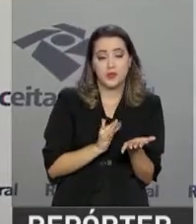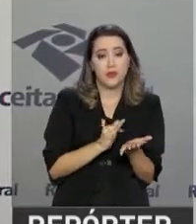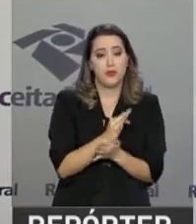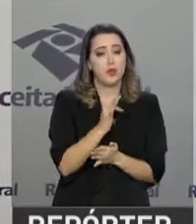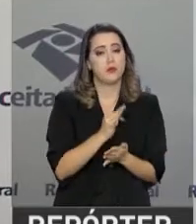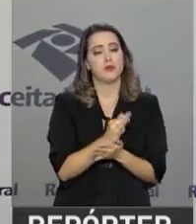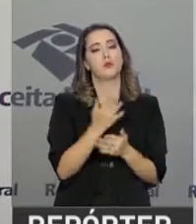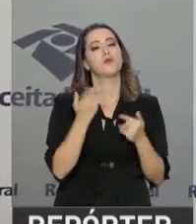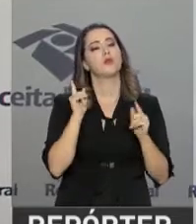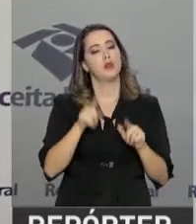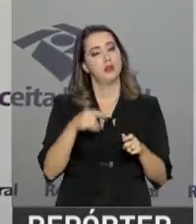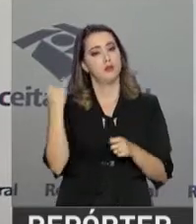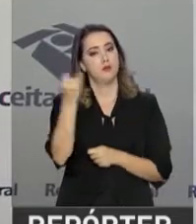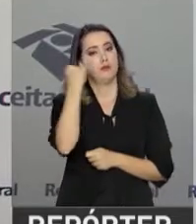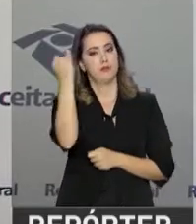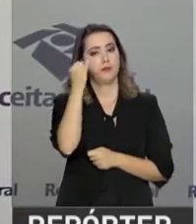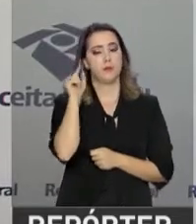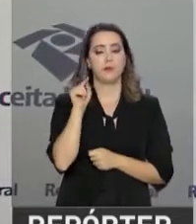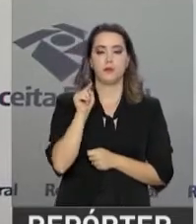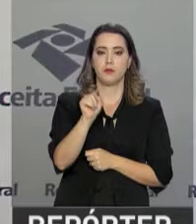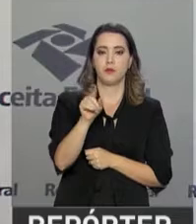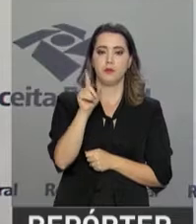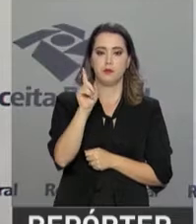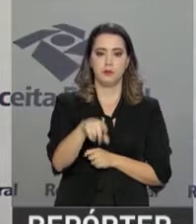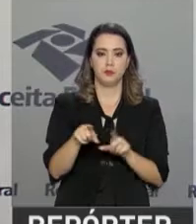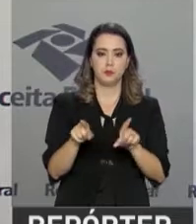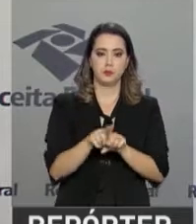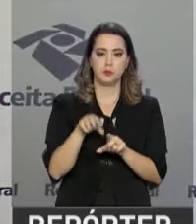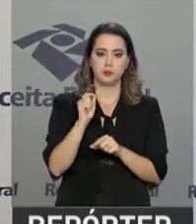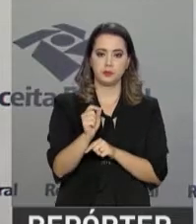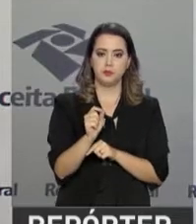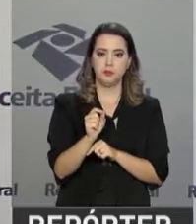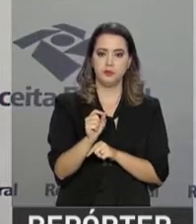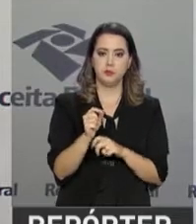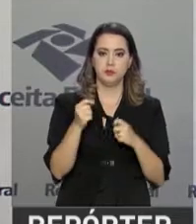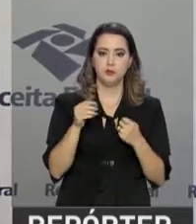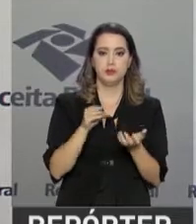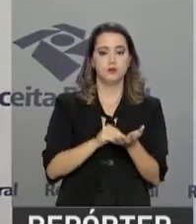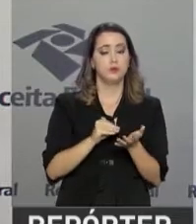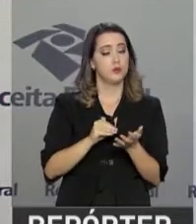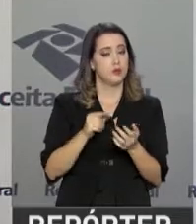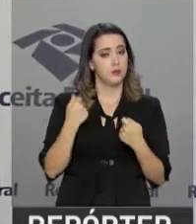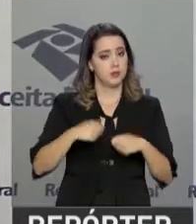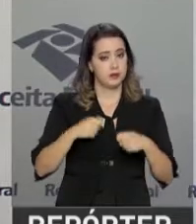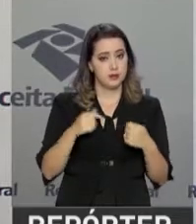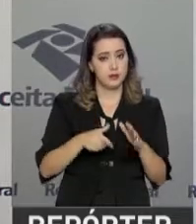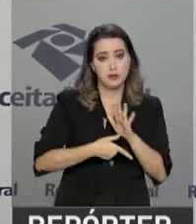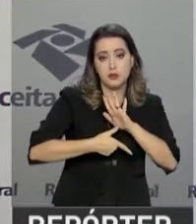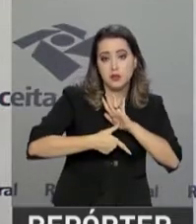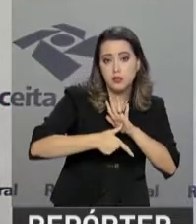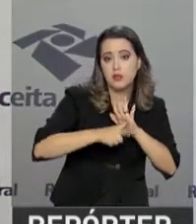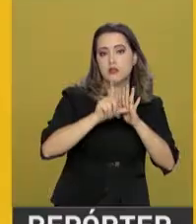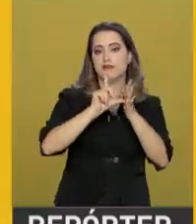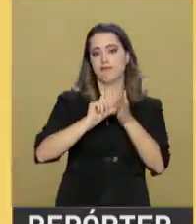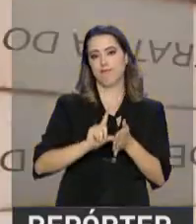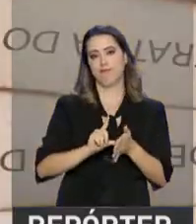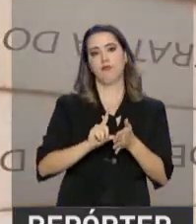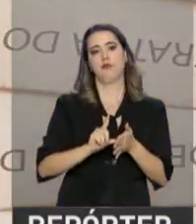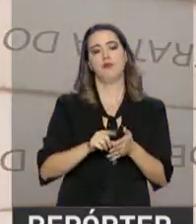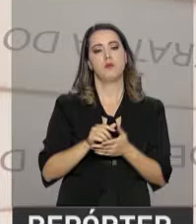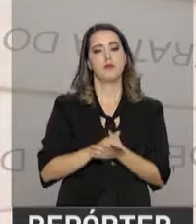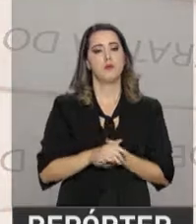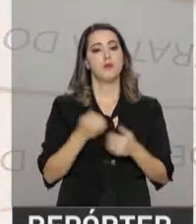então é importante que ele faça tudo isso antes da última hora têm